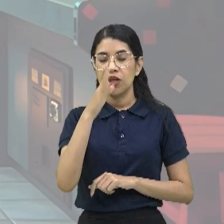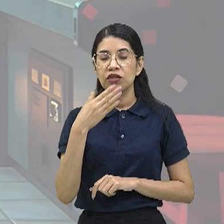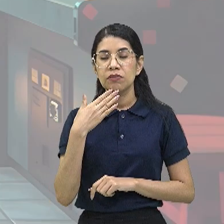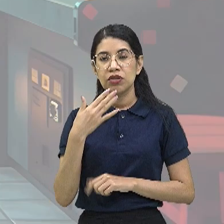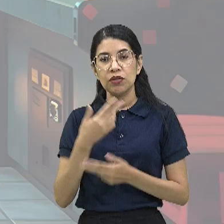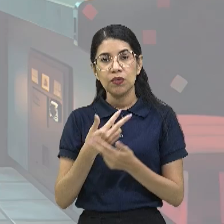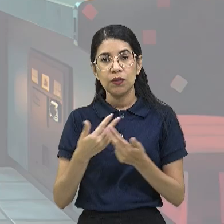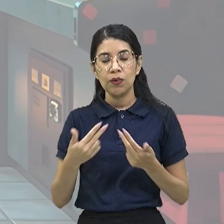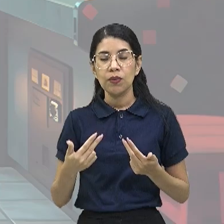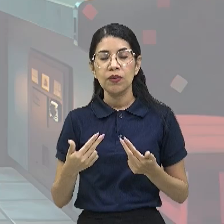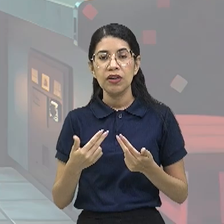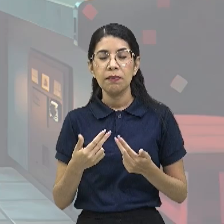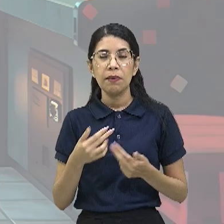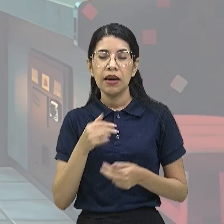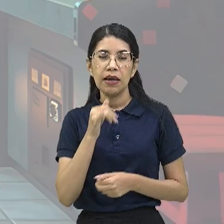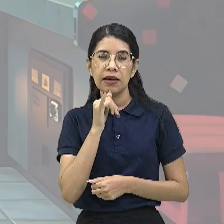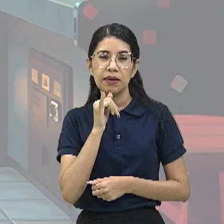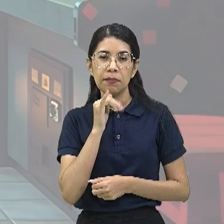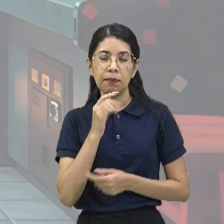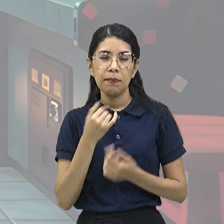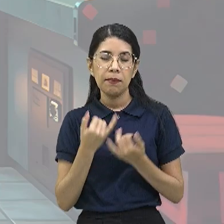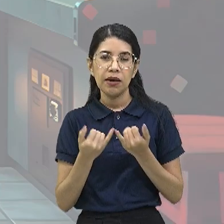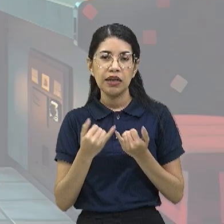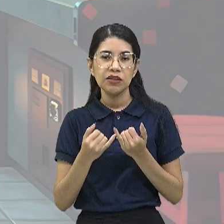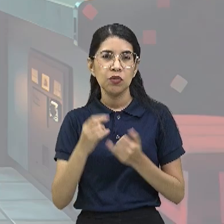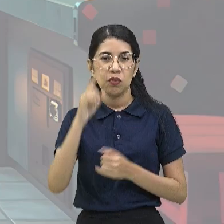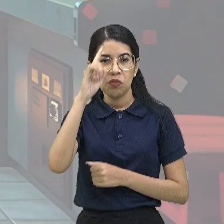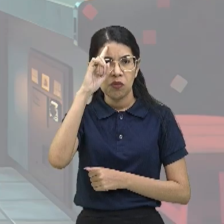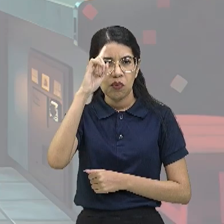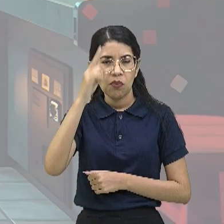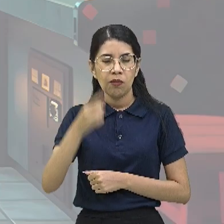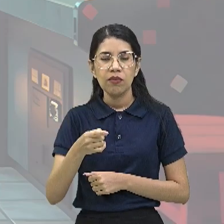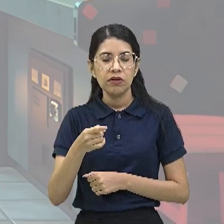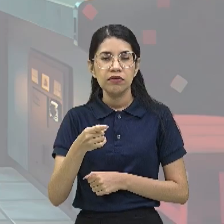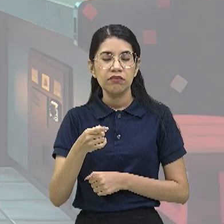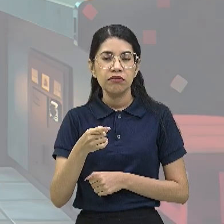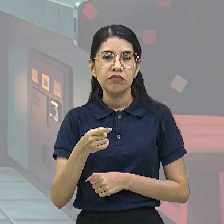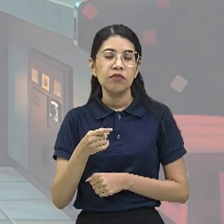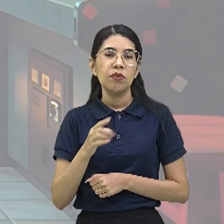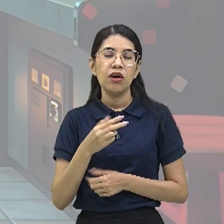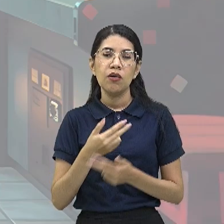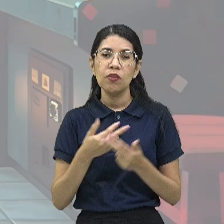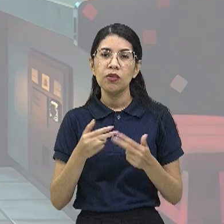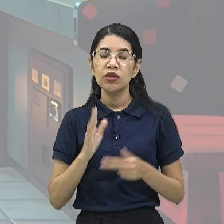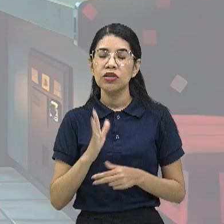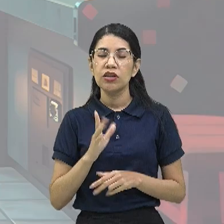as coisas, né? Tipo um comando, uma ordem, algo já bem